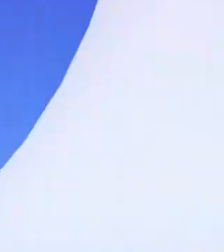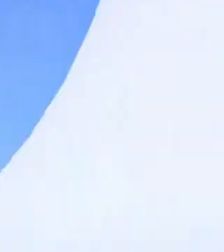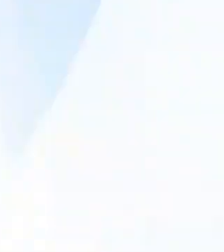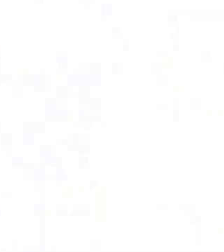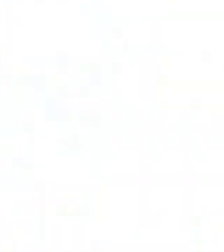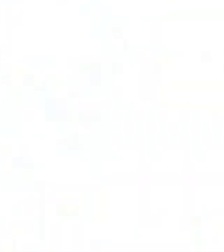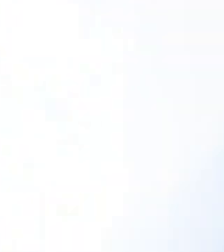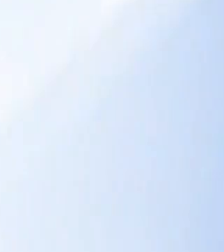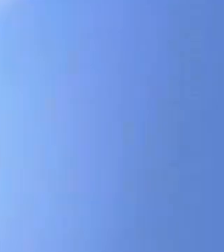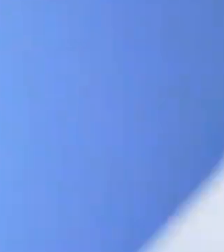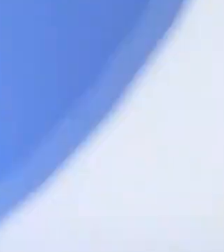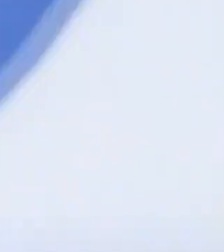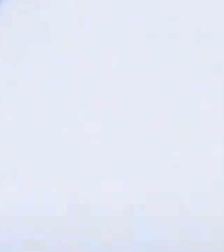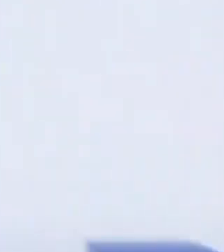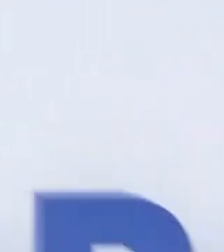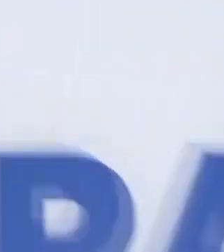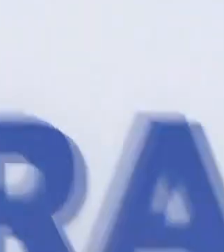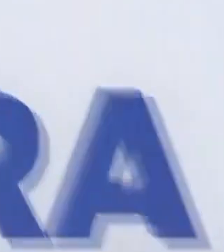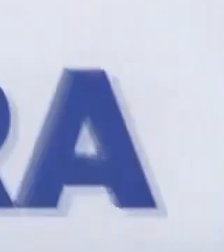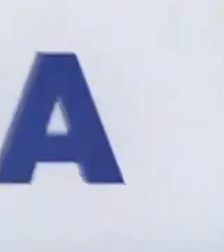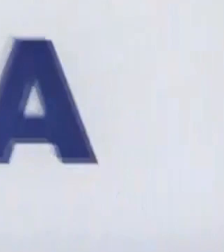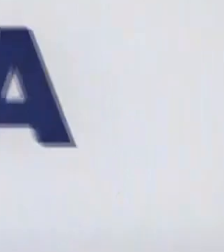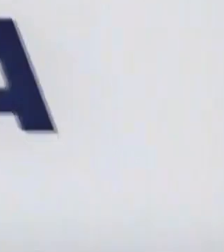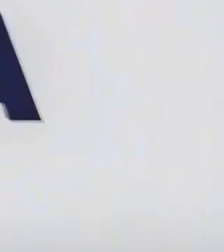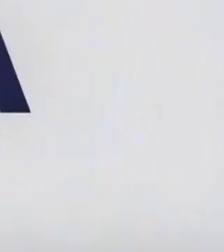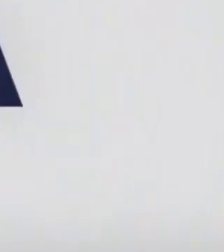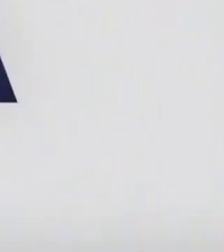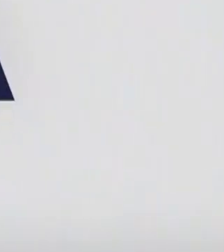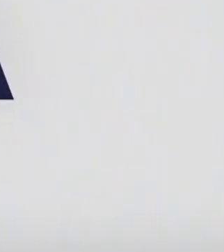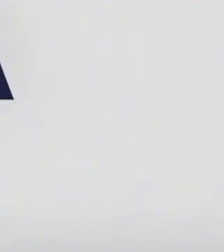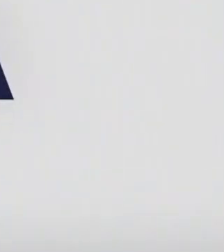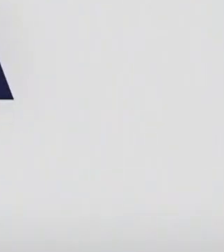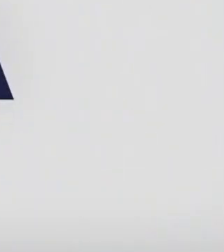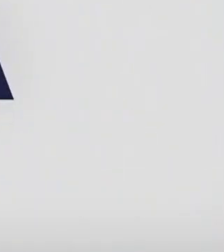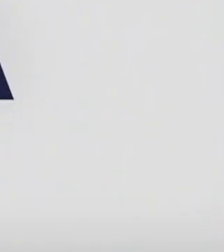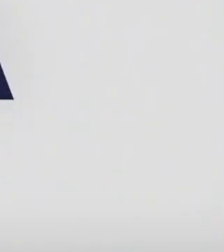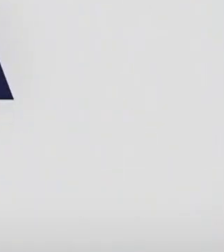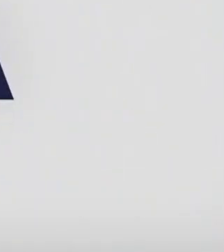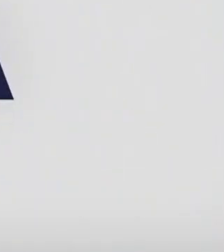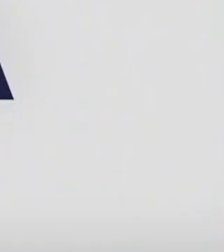TV Câmara, Campinas.